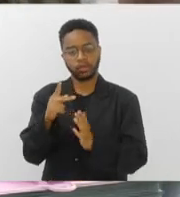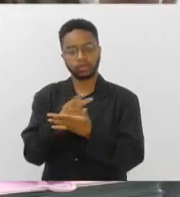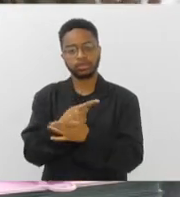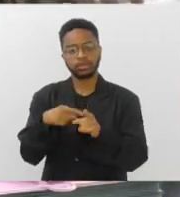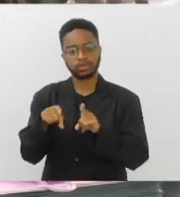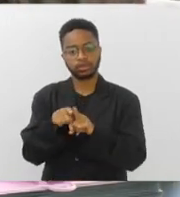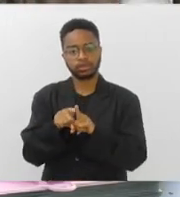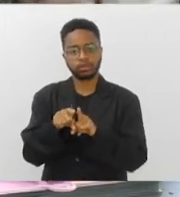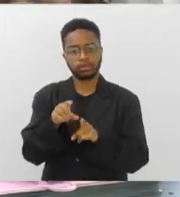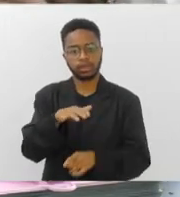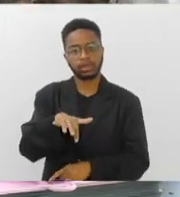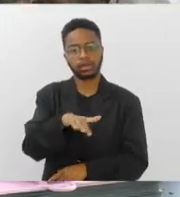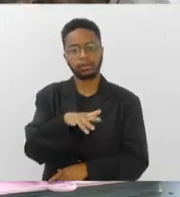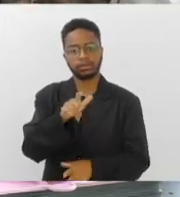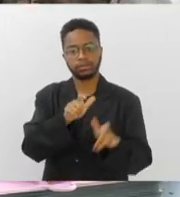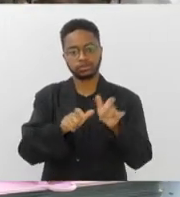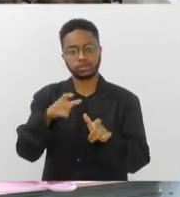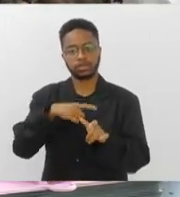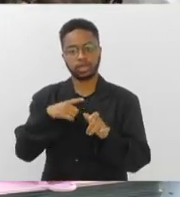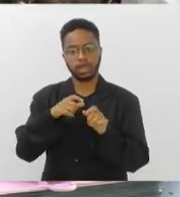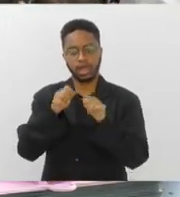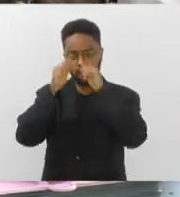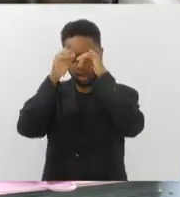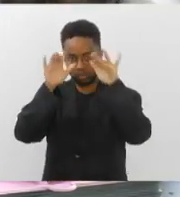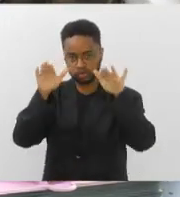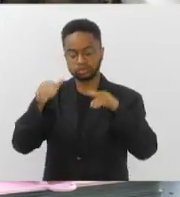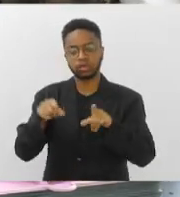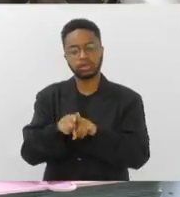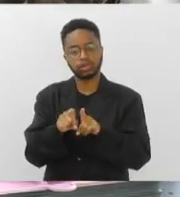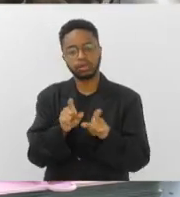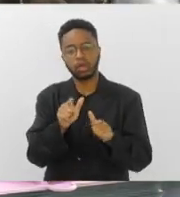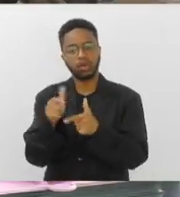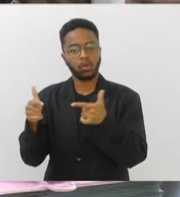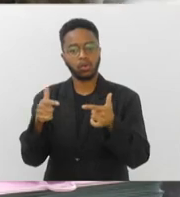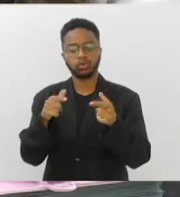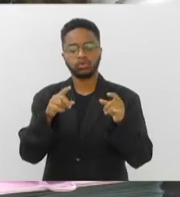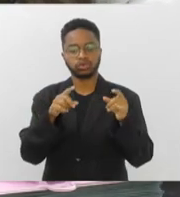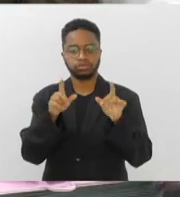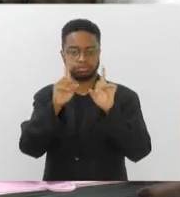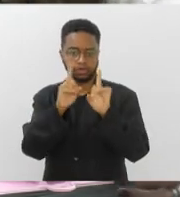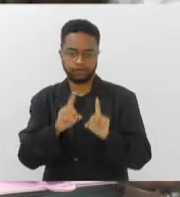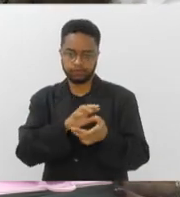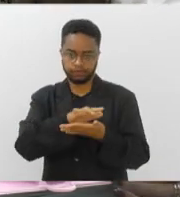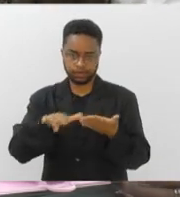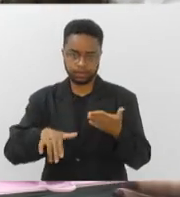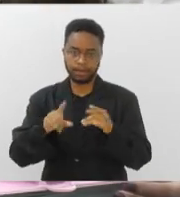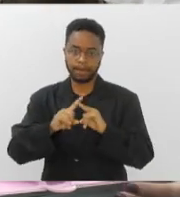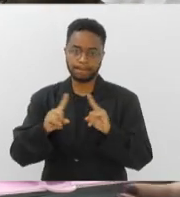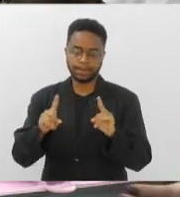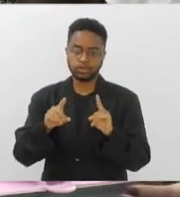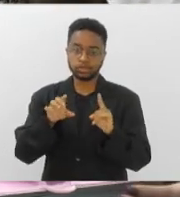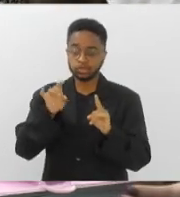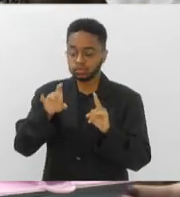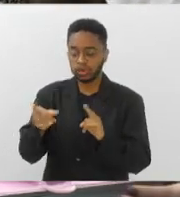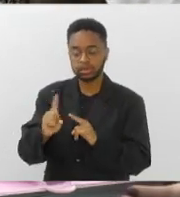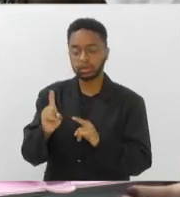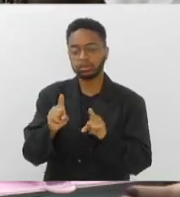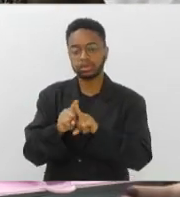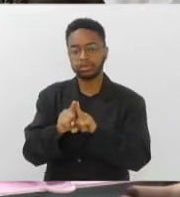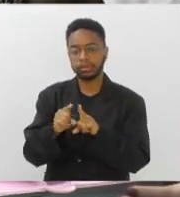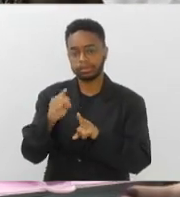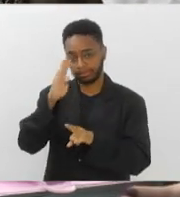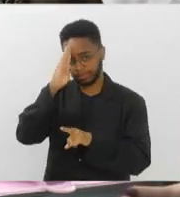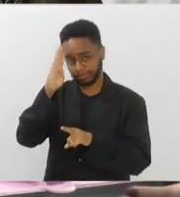pessoas com o transtorno do espectro autista, enfim, e todas as suas comorbidades. Não somente, mas sobretudo aqueles que são os